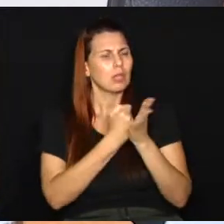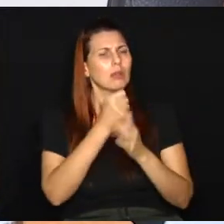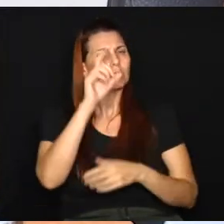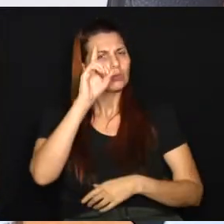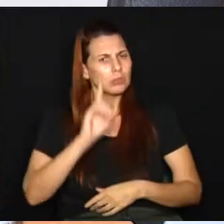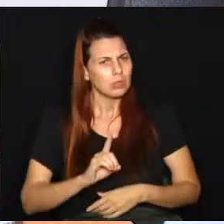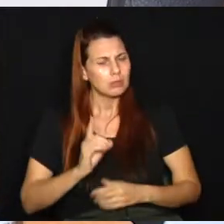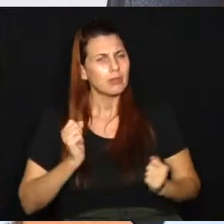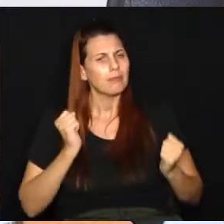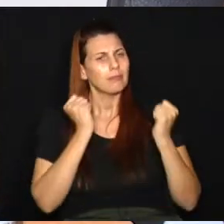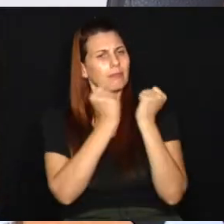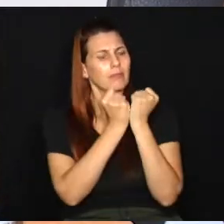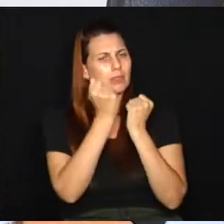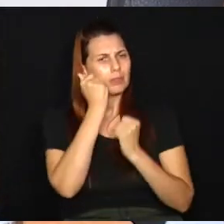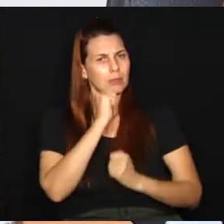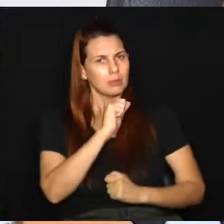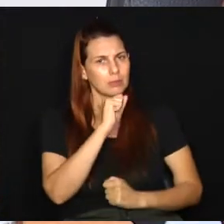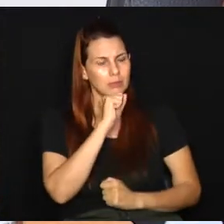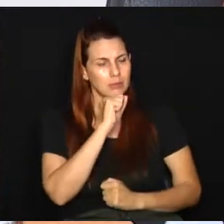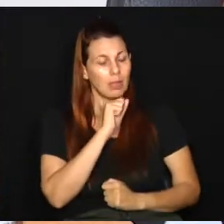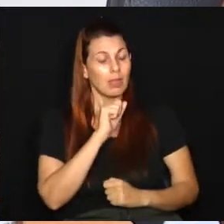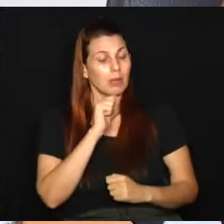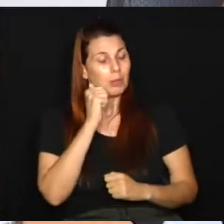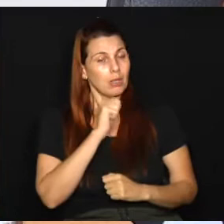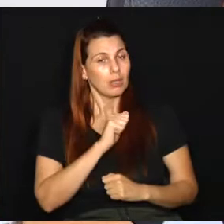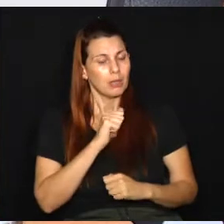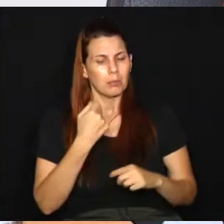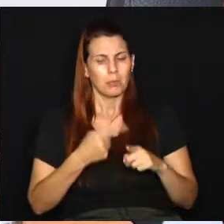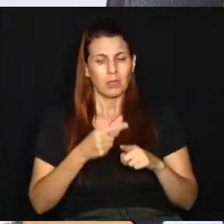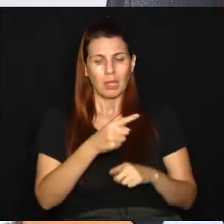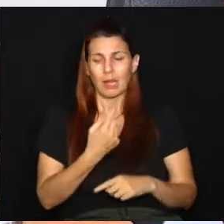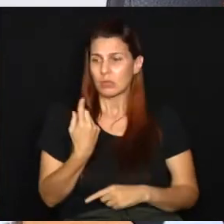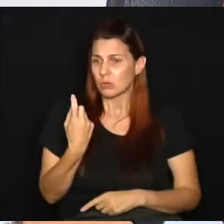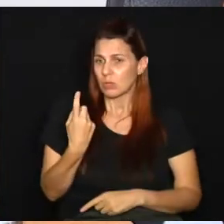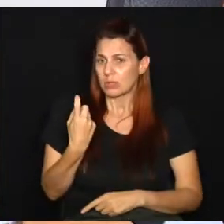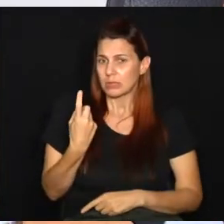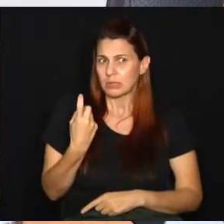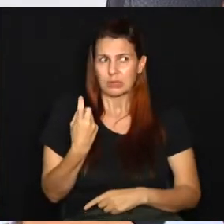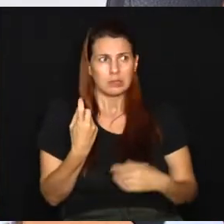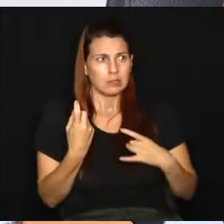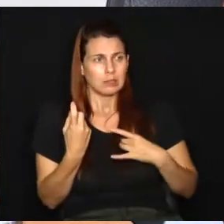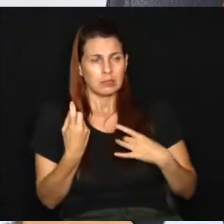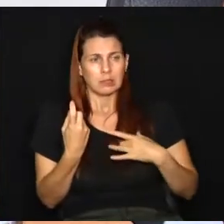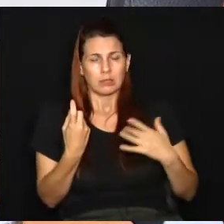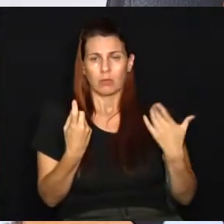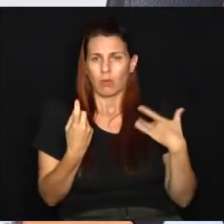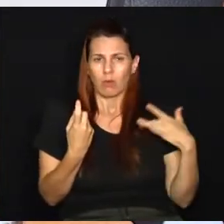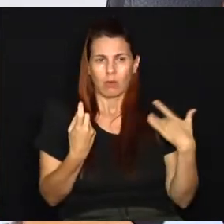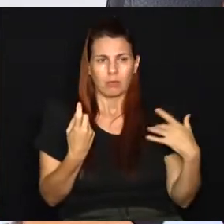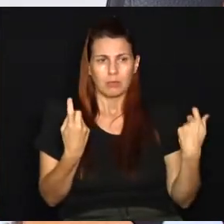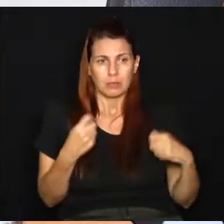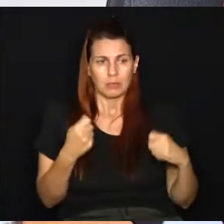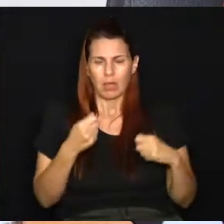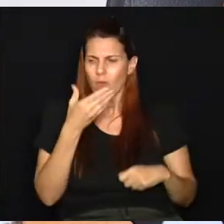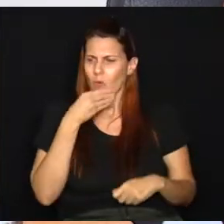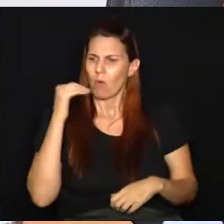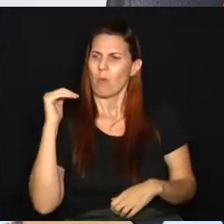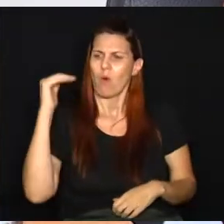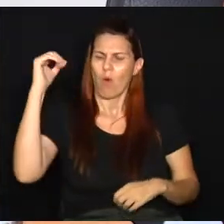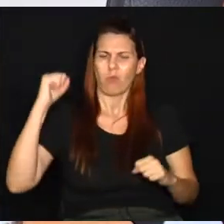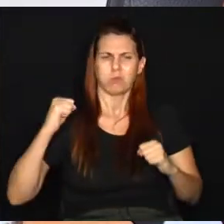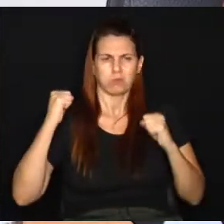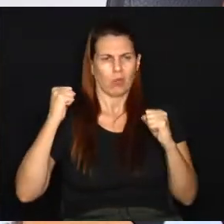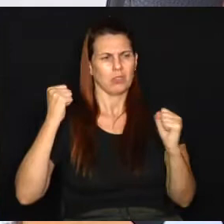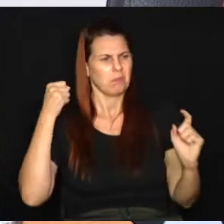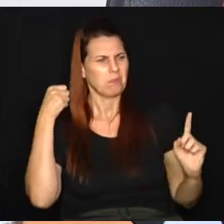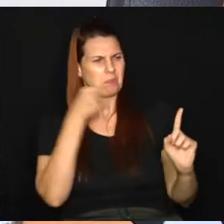defesa da mulher, né? Ela estava ali sem defesa, com a criança, e o homem, alto, forte, batendo numa